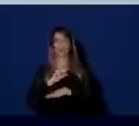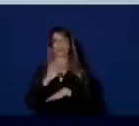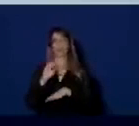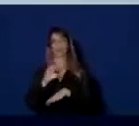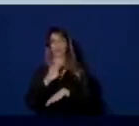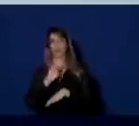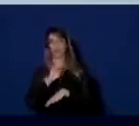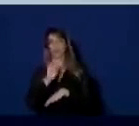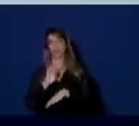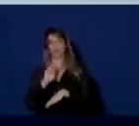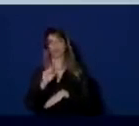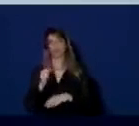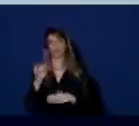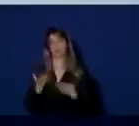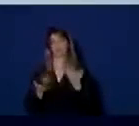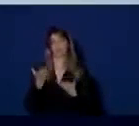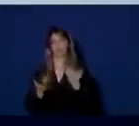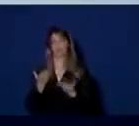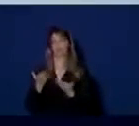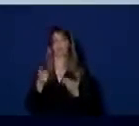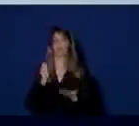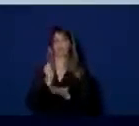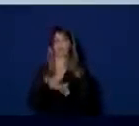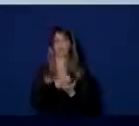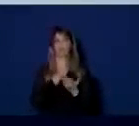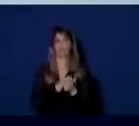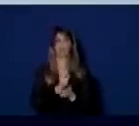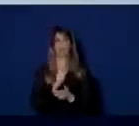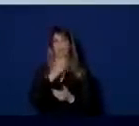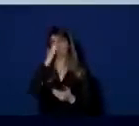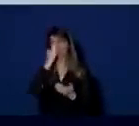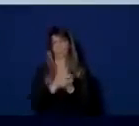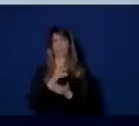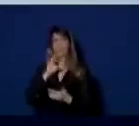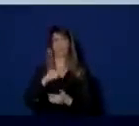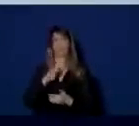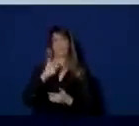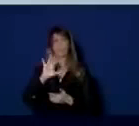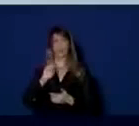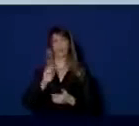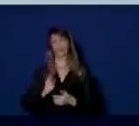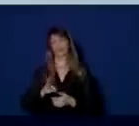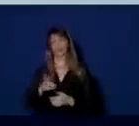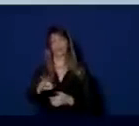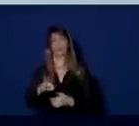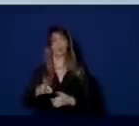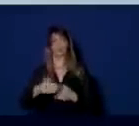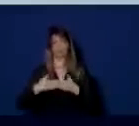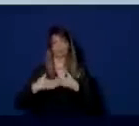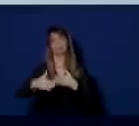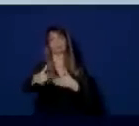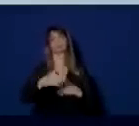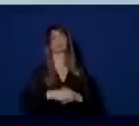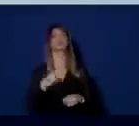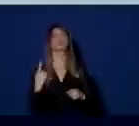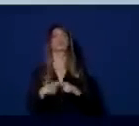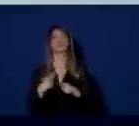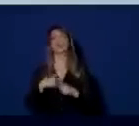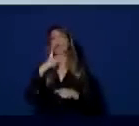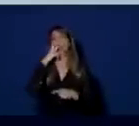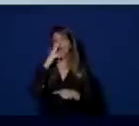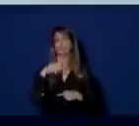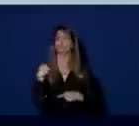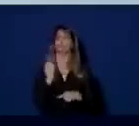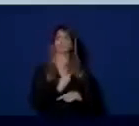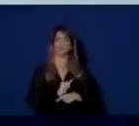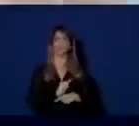do balanço de pagamentos. Eu não acredito que esse câmbio vá se perdurar nesses níveis para frente, porque eu acho que a